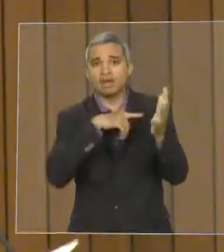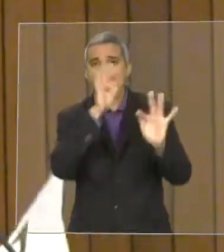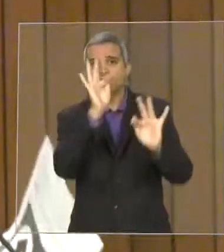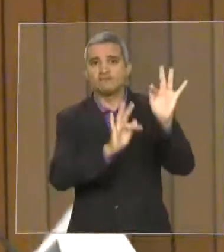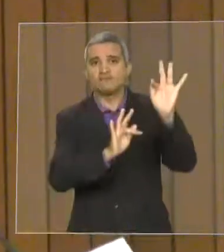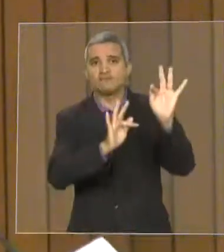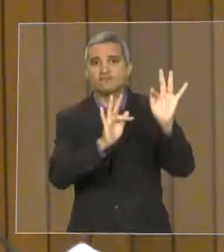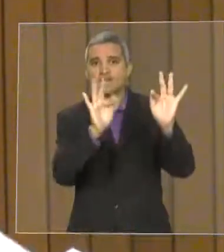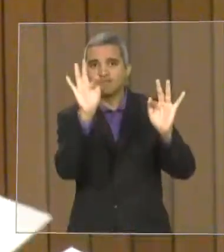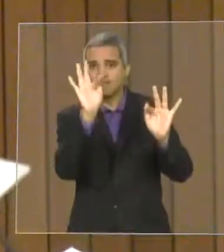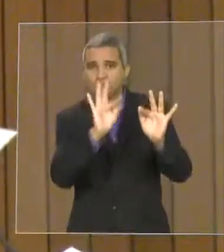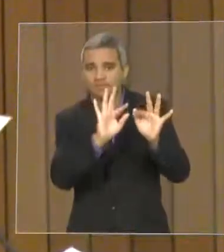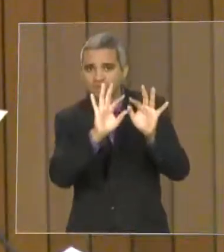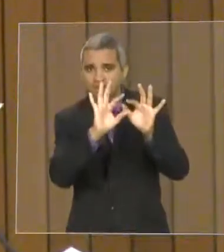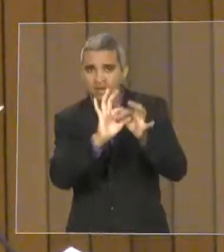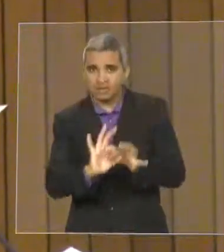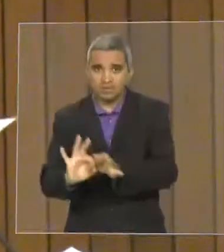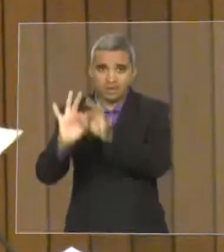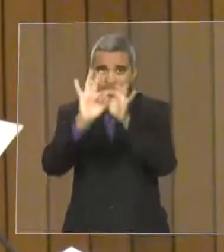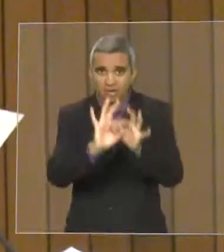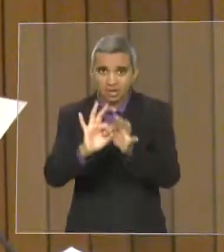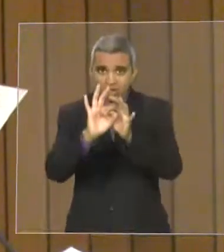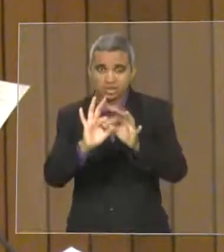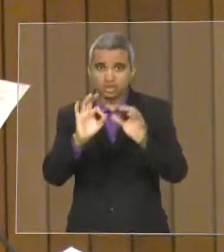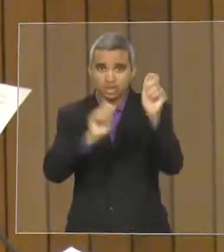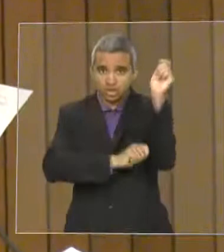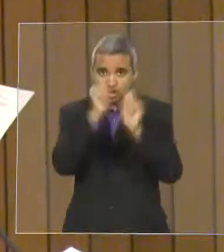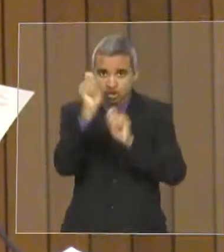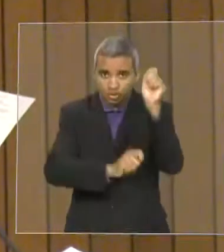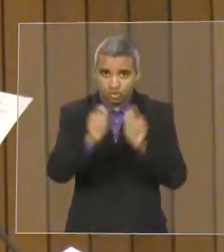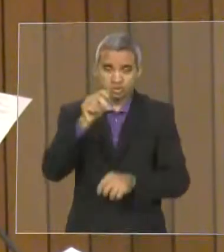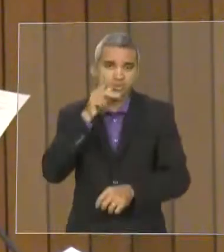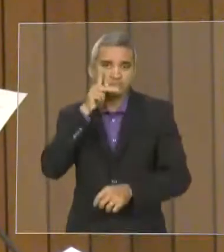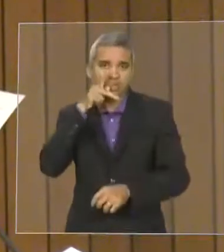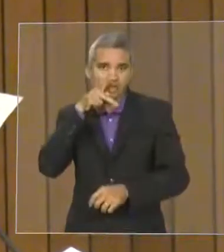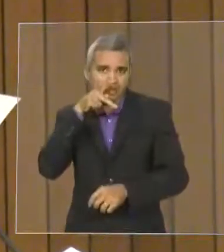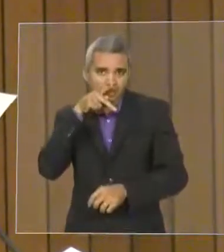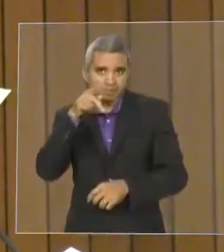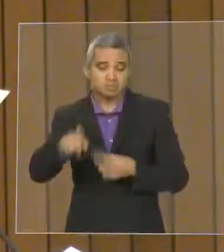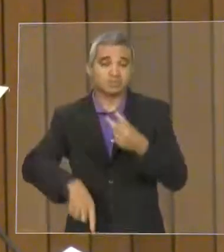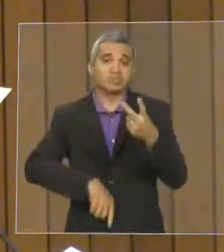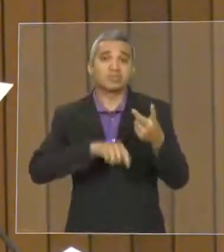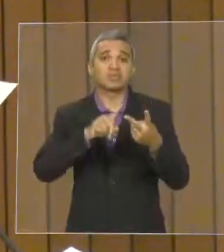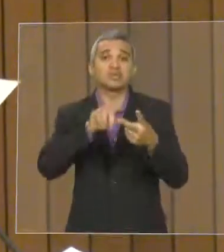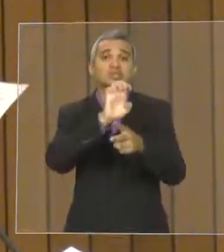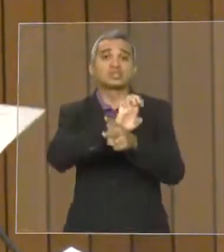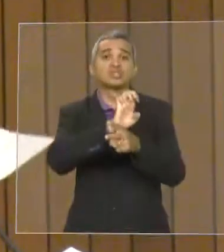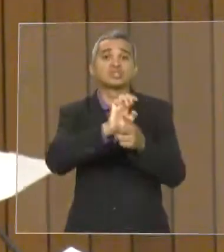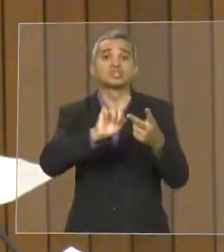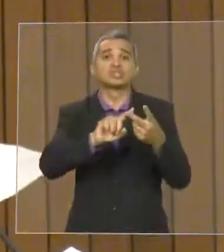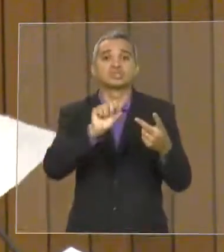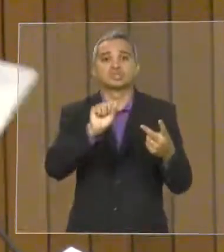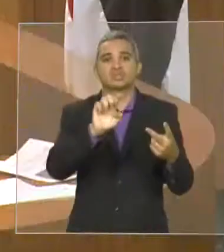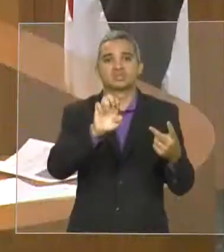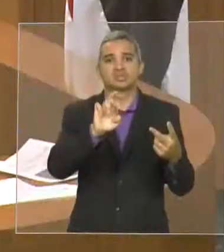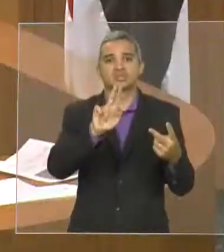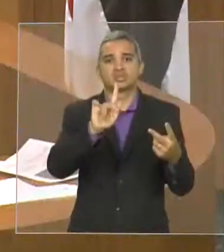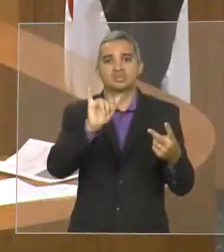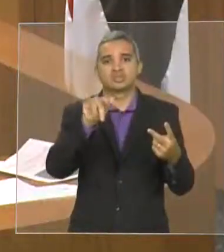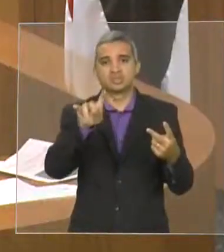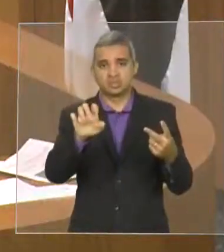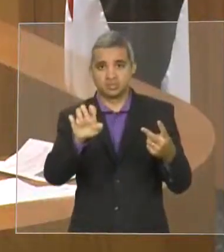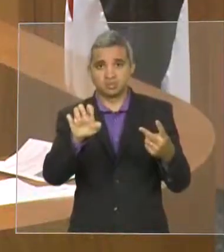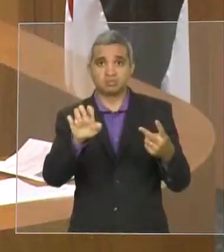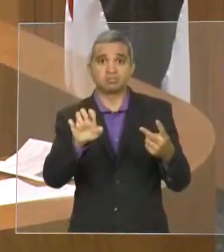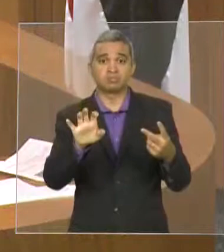da Paraíba. Outro estado, Sergipe. Em Sergipe, nós temos o Conselho de Desenvolvimento Industrial. E aí, para